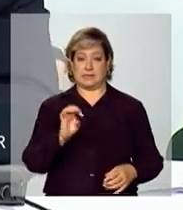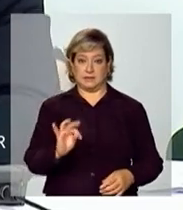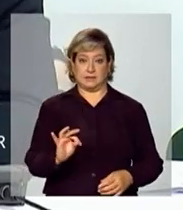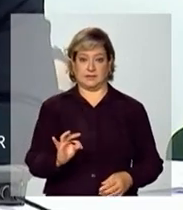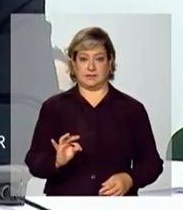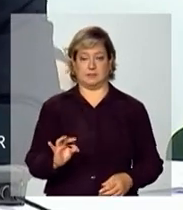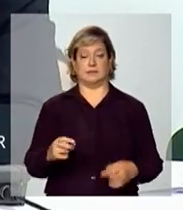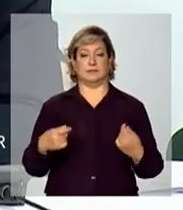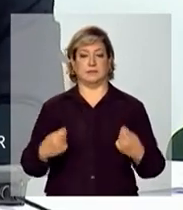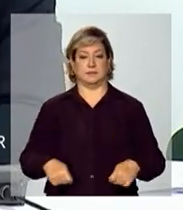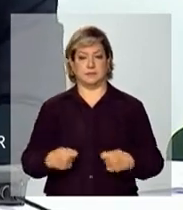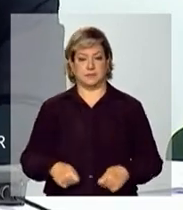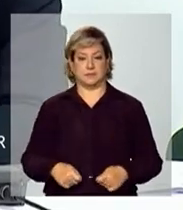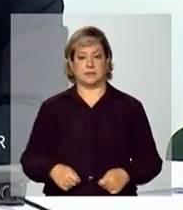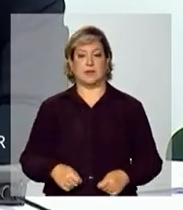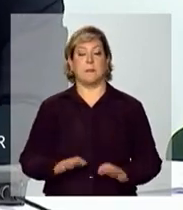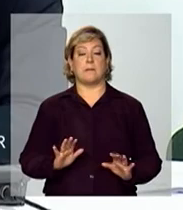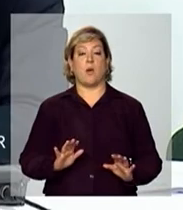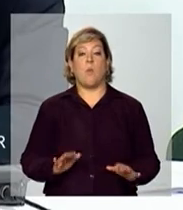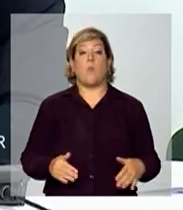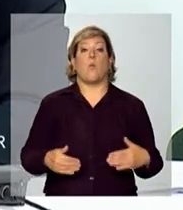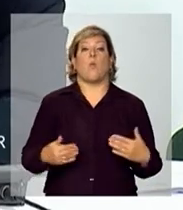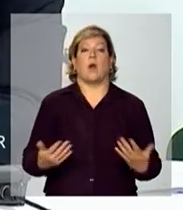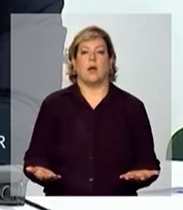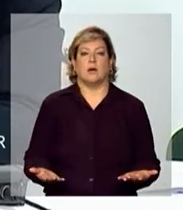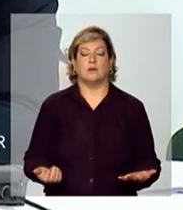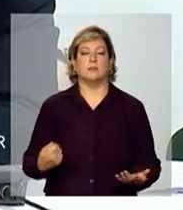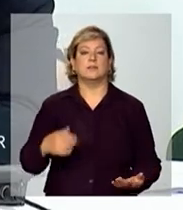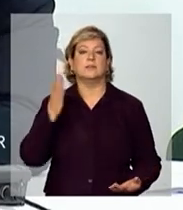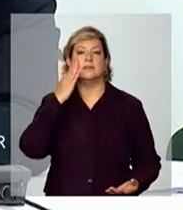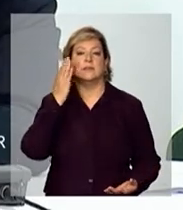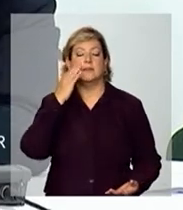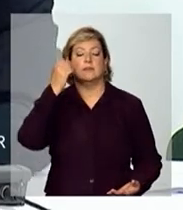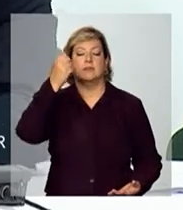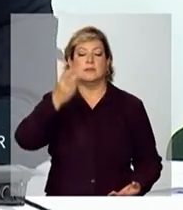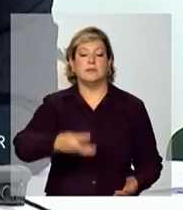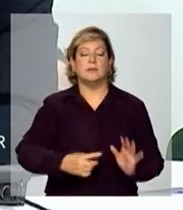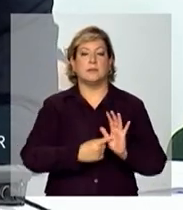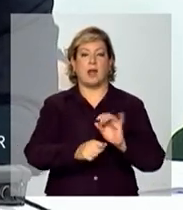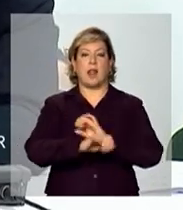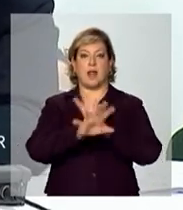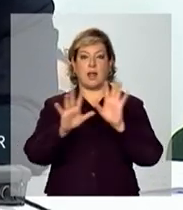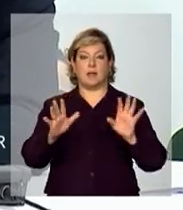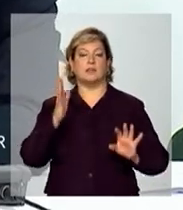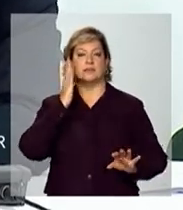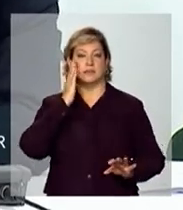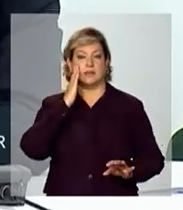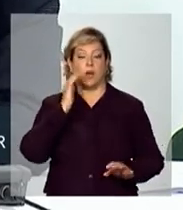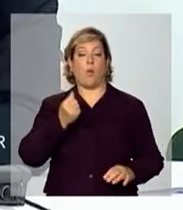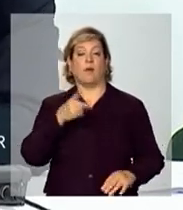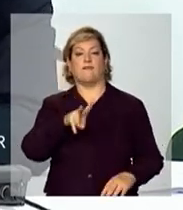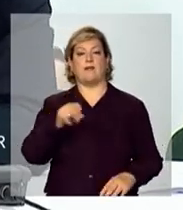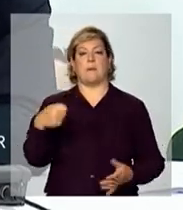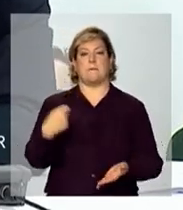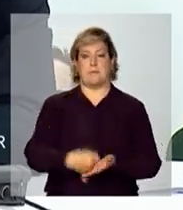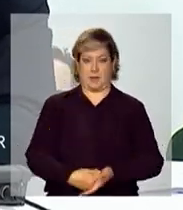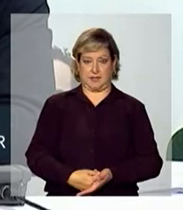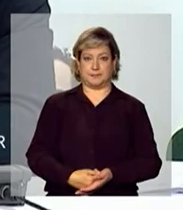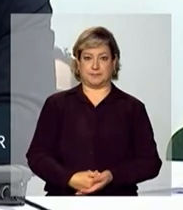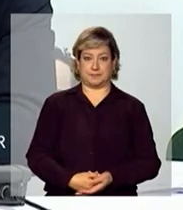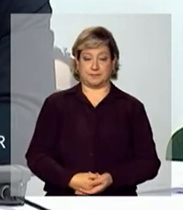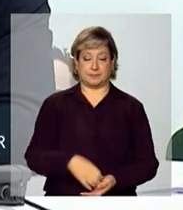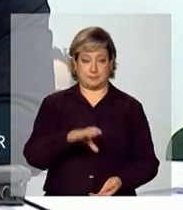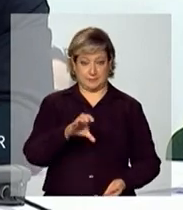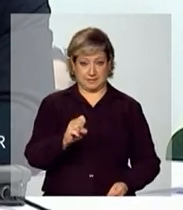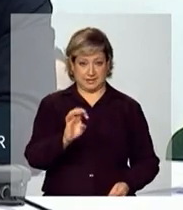bancária outros que não Mas quais e fica muito claro para o cliente saber exatamente Quanto tem que ter pagando o curso o